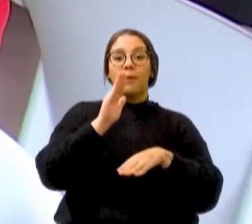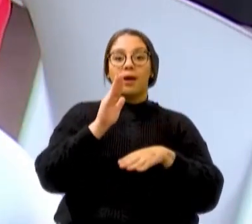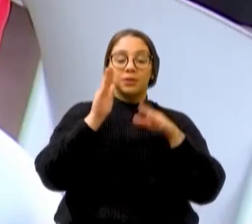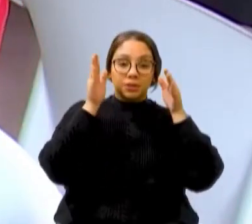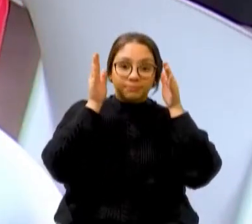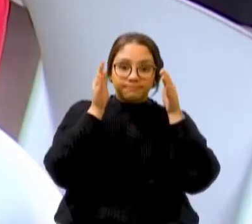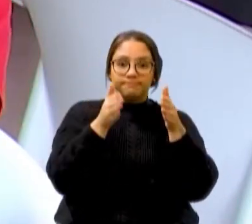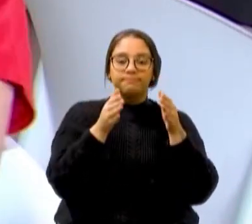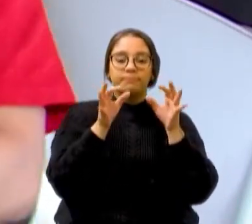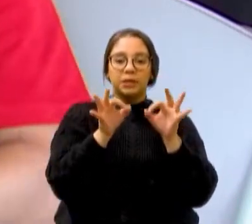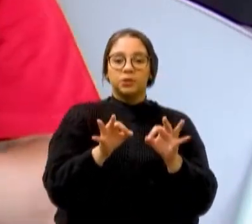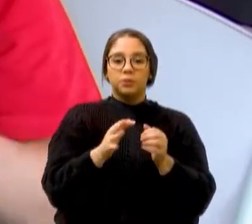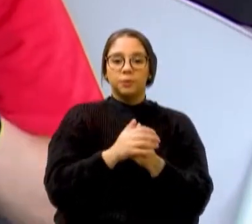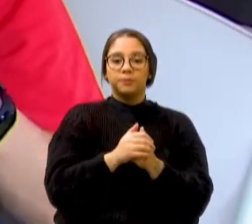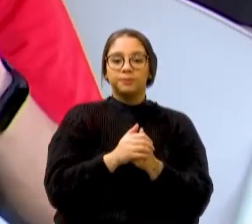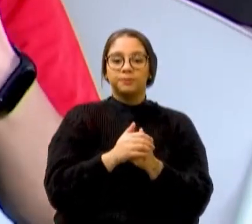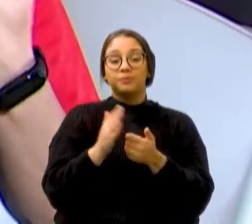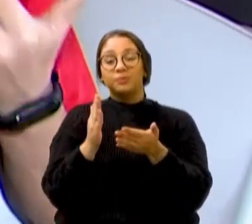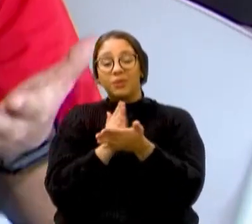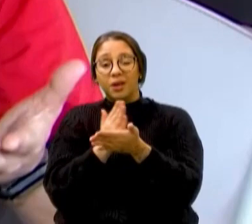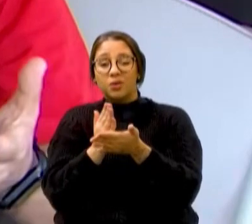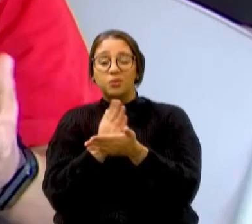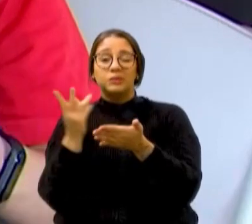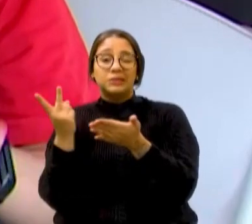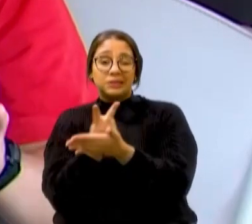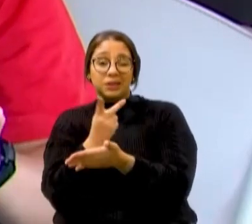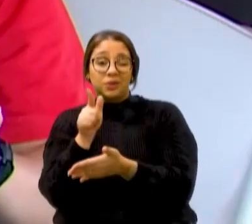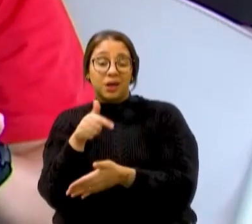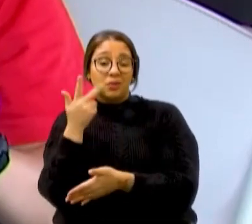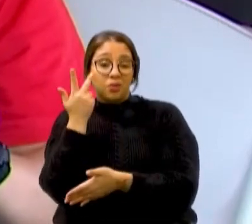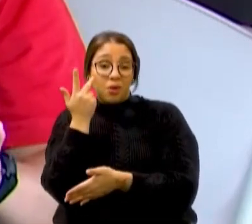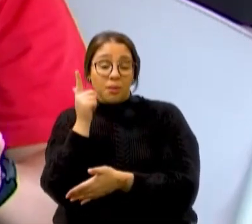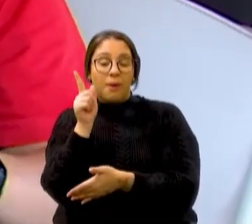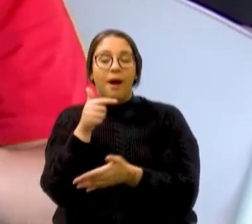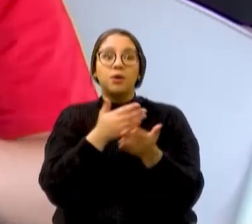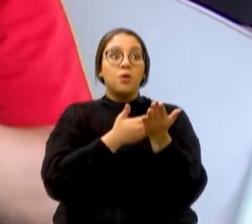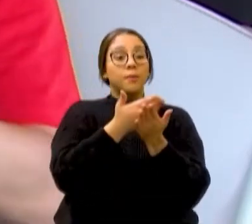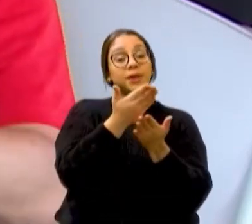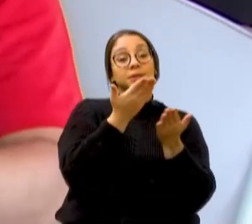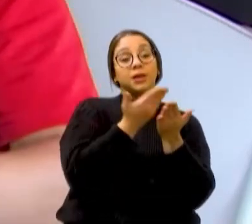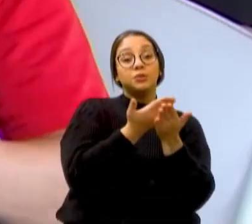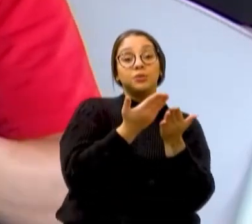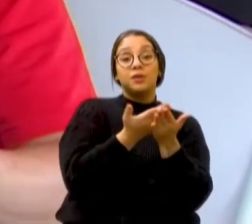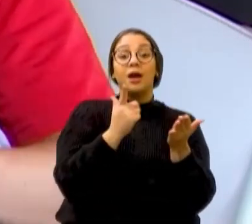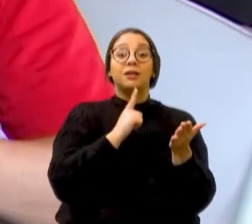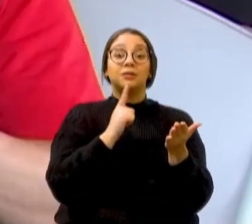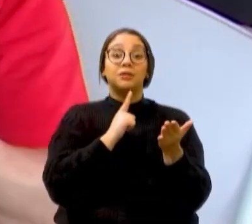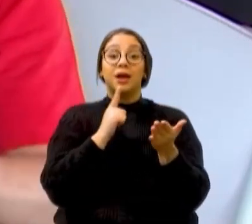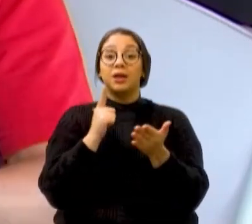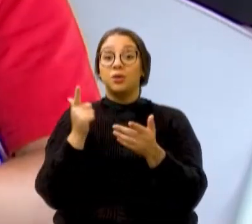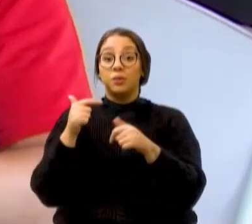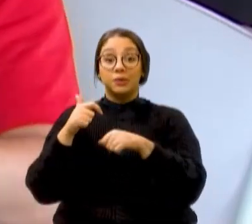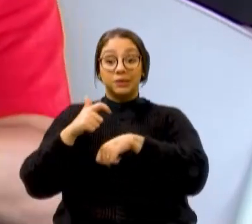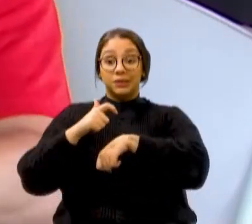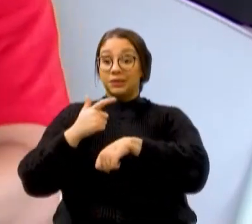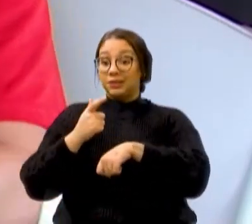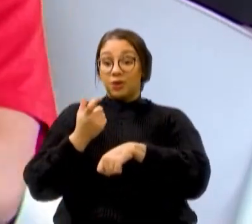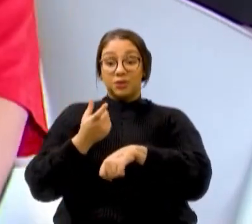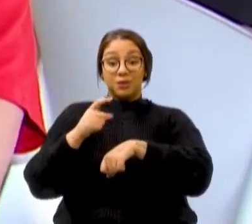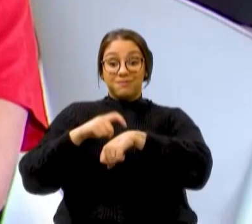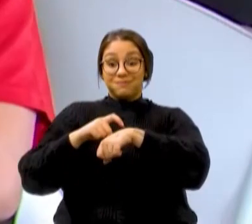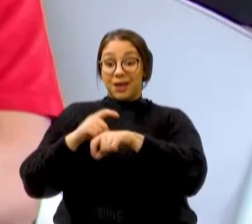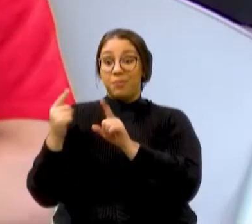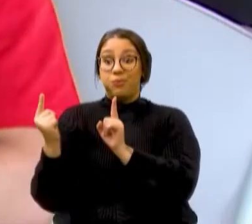mais foco, mais concentração. Alguns erros comuns: vou começar a estudar, tenho uma vida de